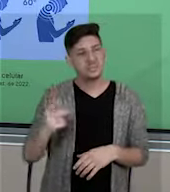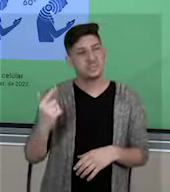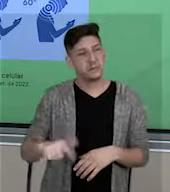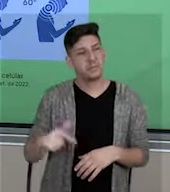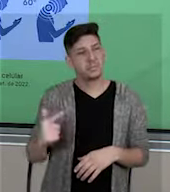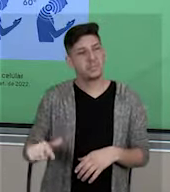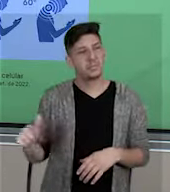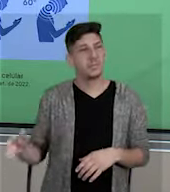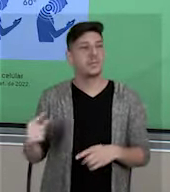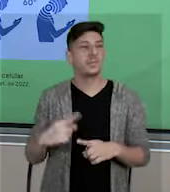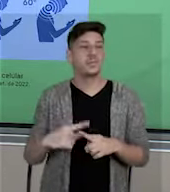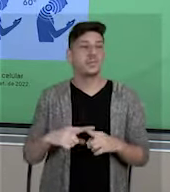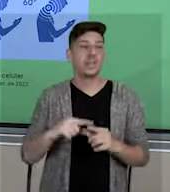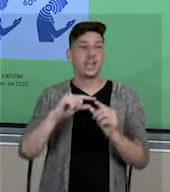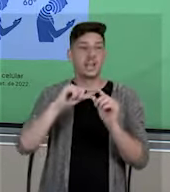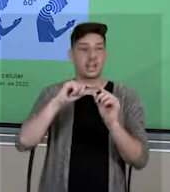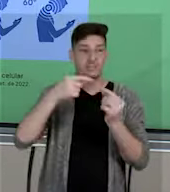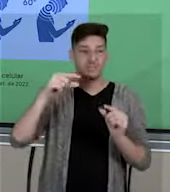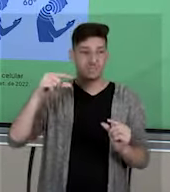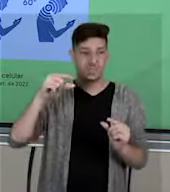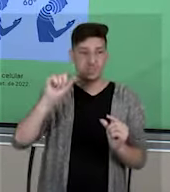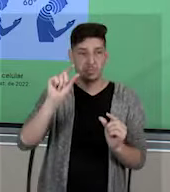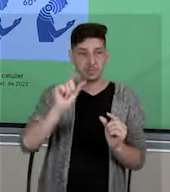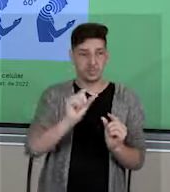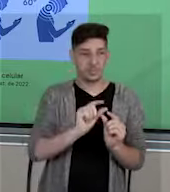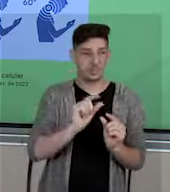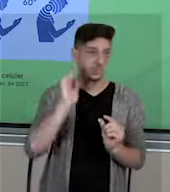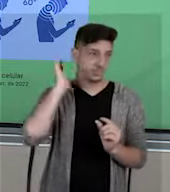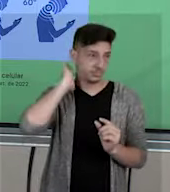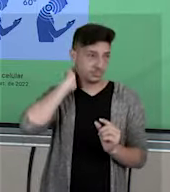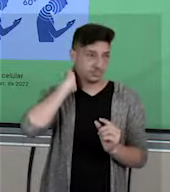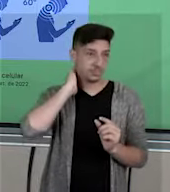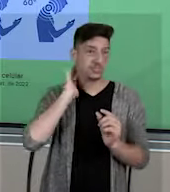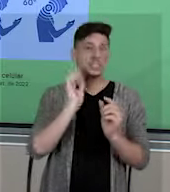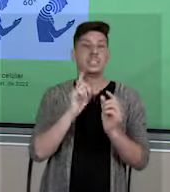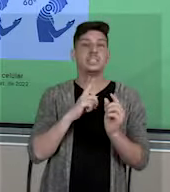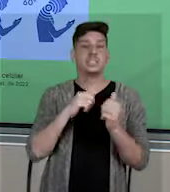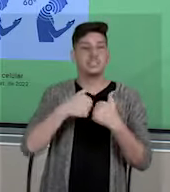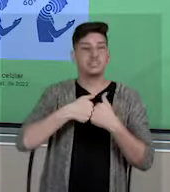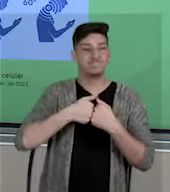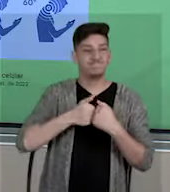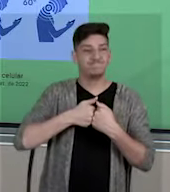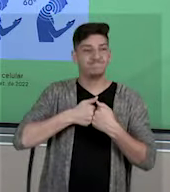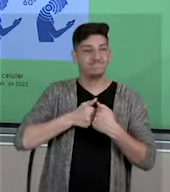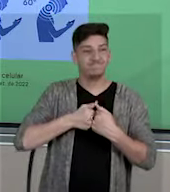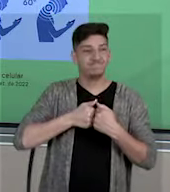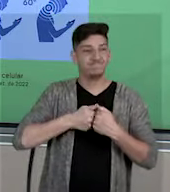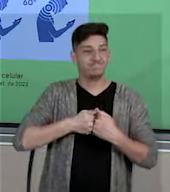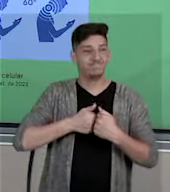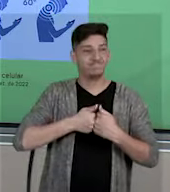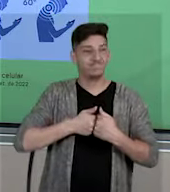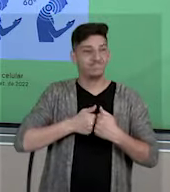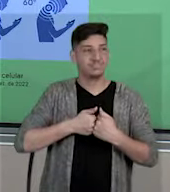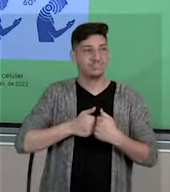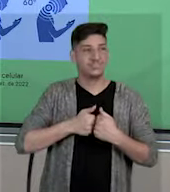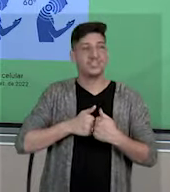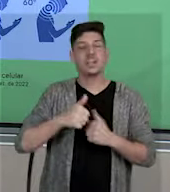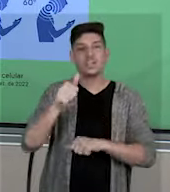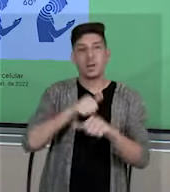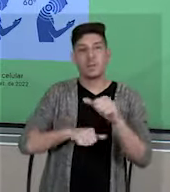as vértebras cervicais, as vértebras do pescoço, elas estão comprimindo uma a outra. Isso muda aquele formato do